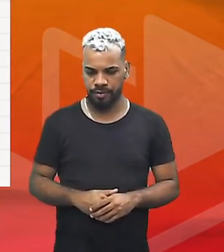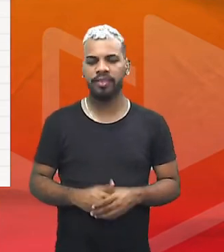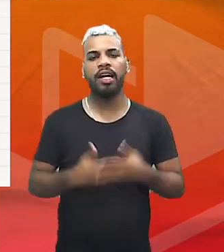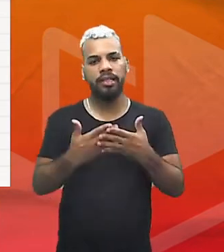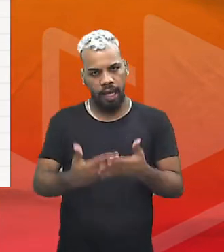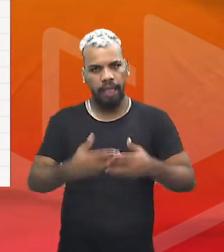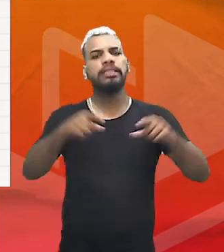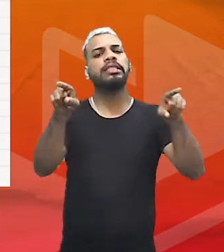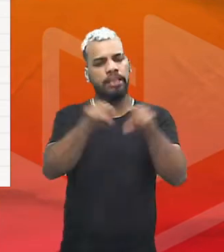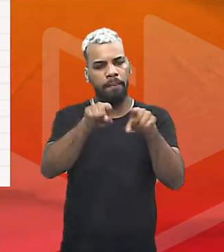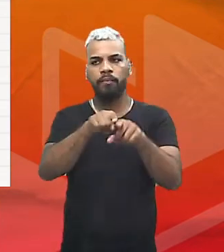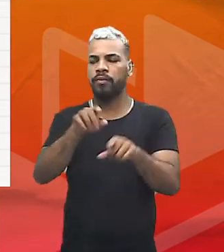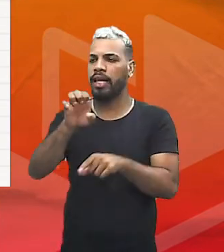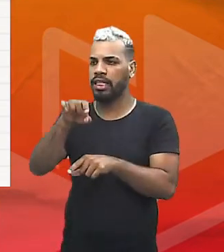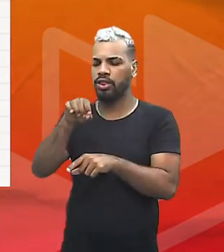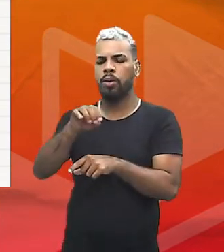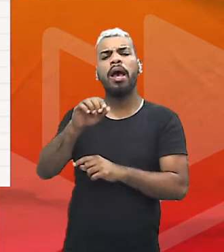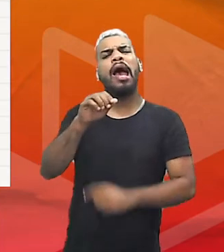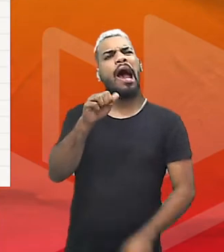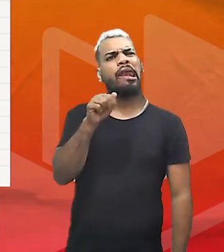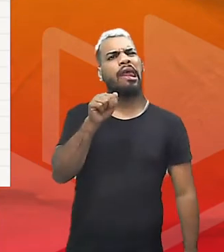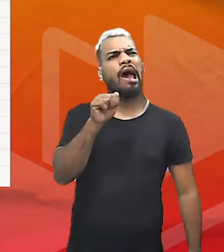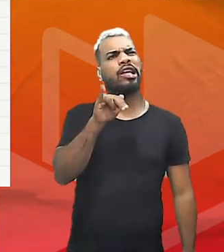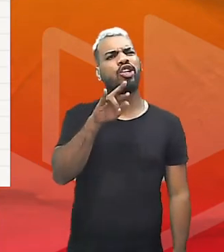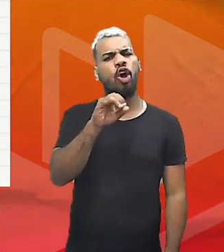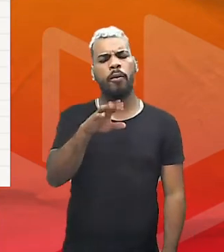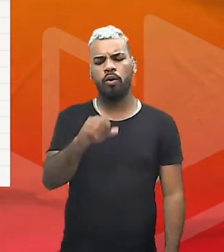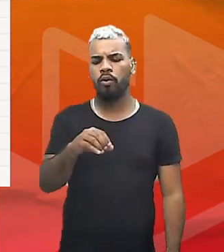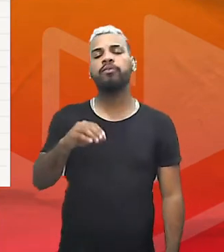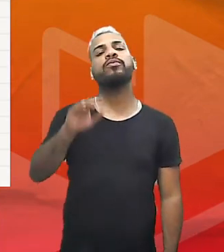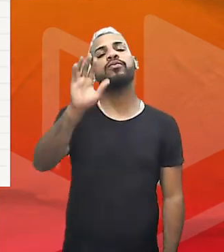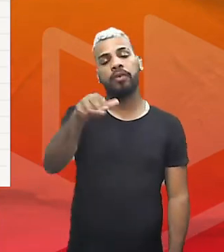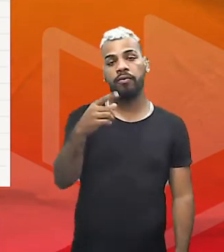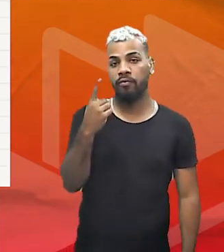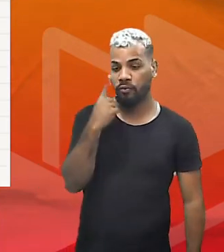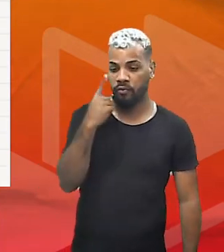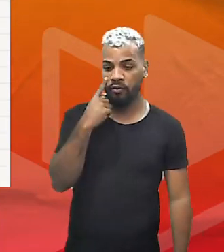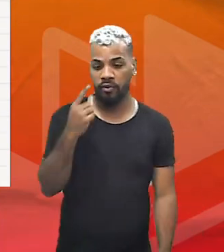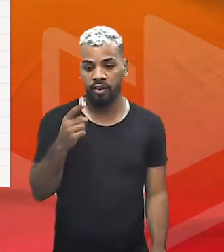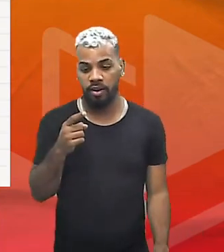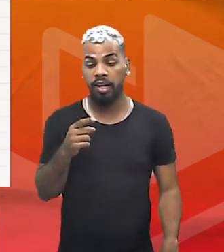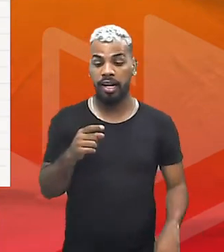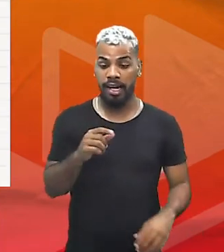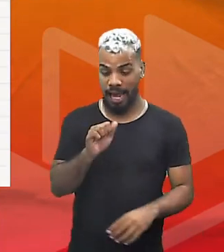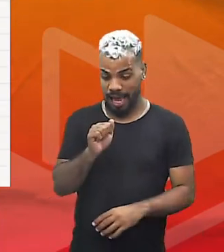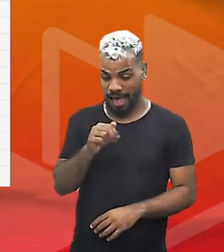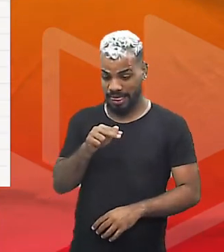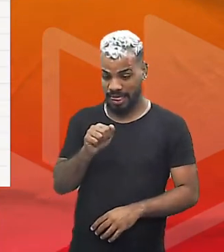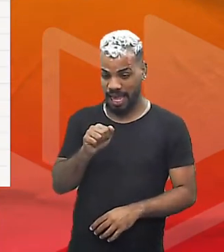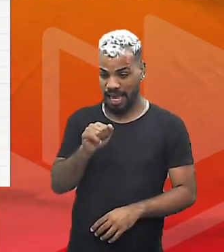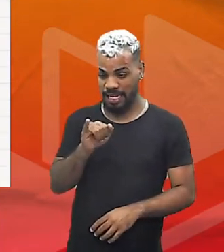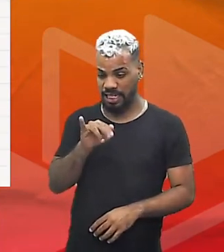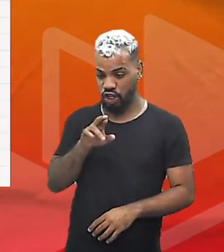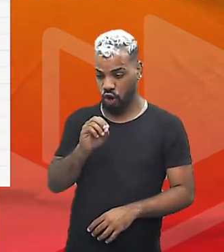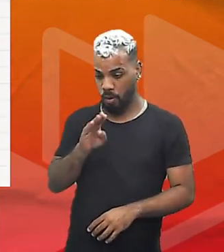André O que é um processo anaeróbio Ei Toda vez que você diz que o processo é anaeróbio